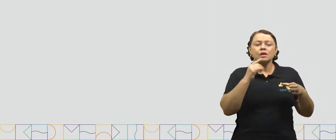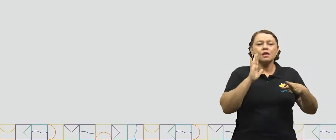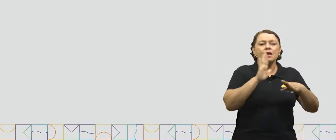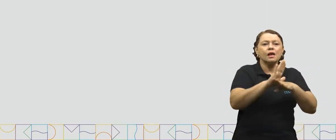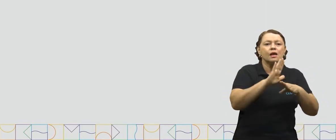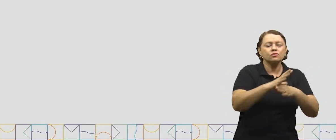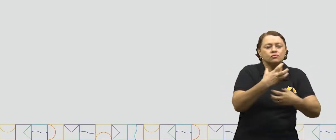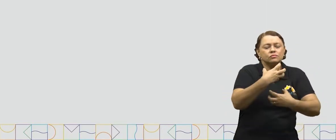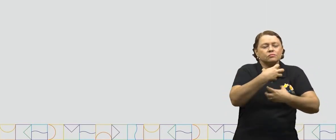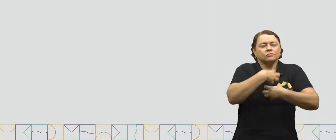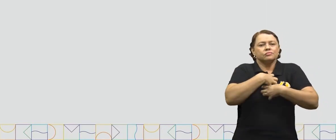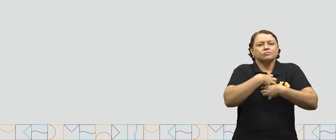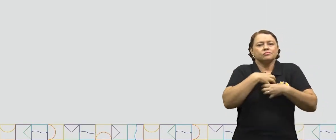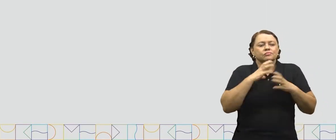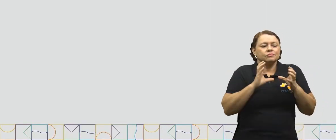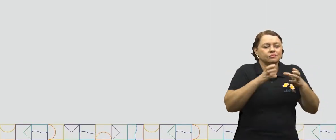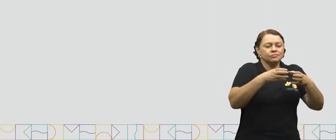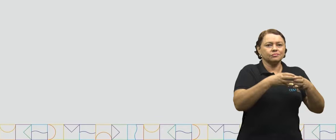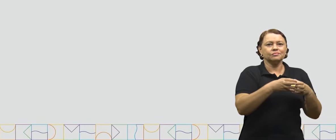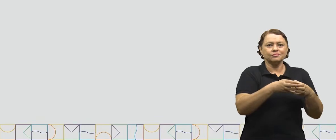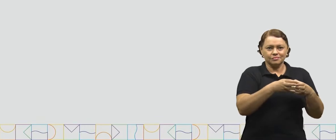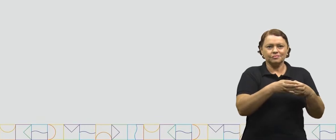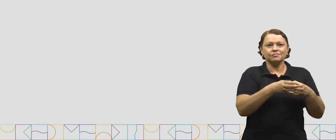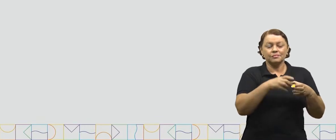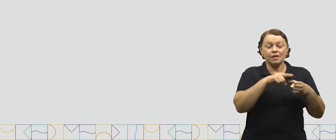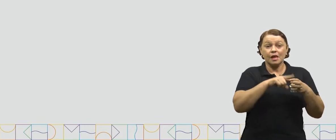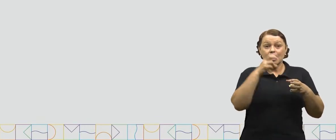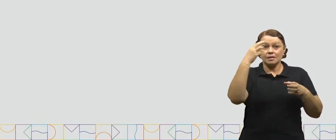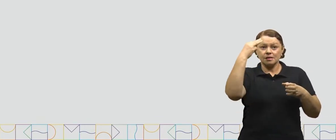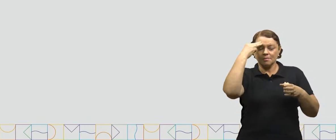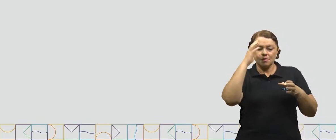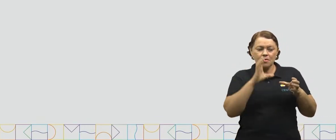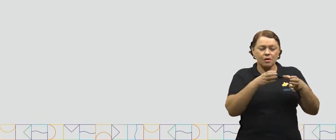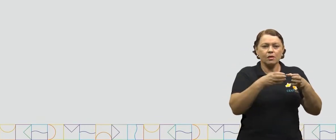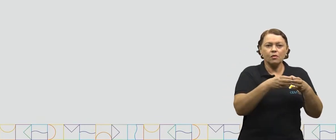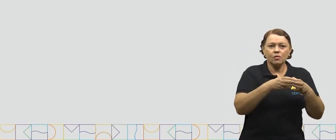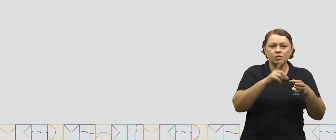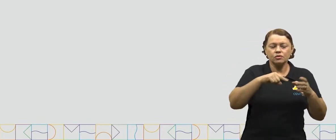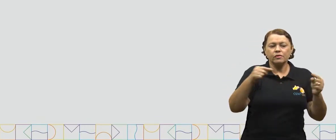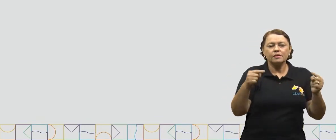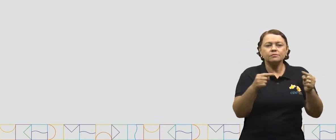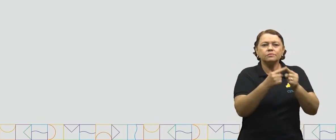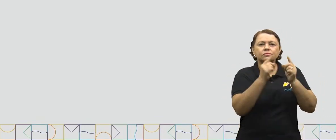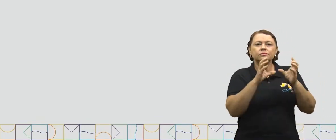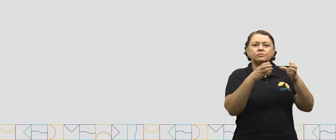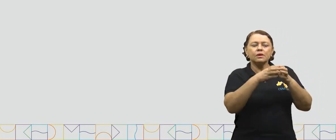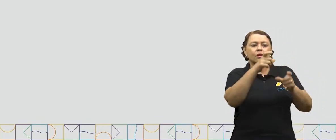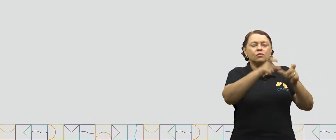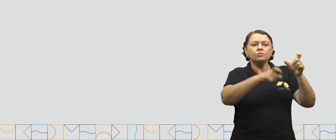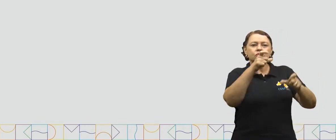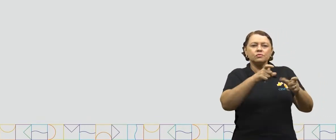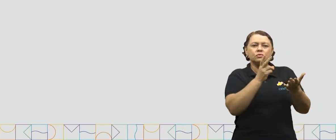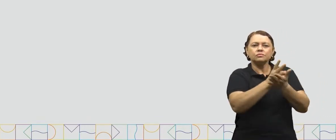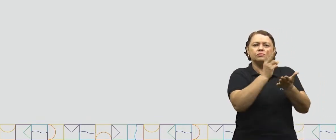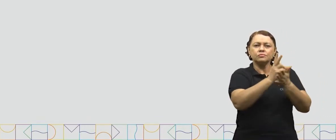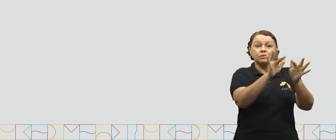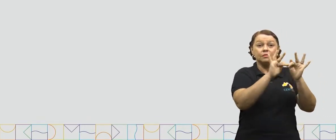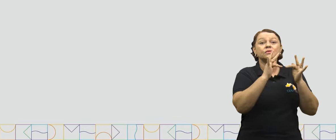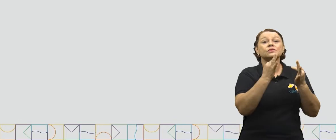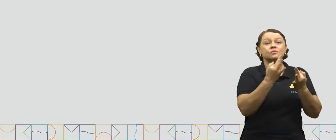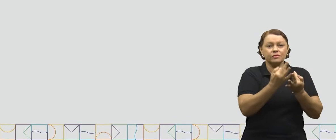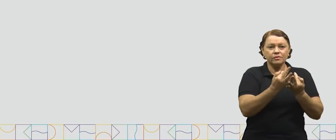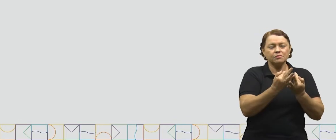para o sentimento de pertença a um grupo. A memória coletiva está relacionada a grupo de pessoas de uma mesma